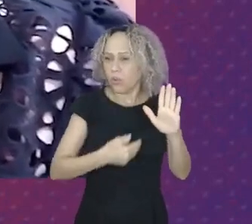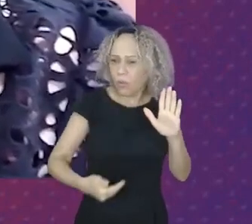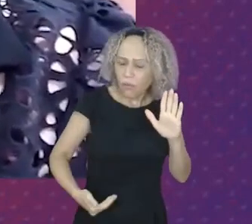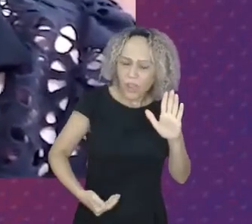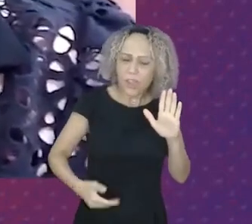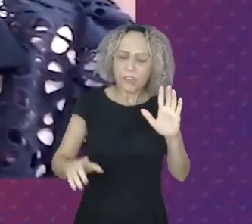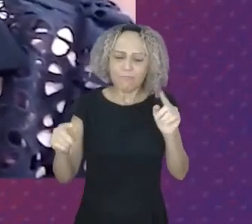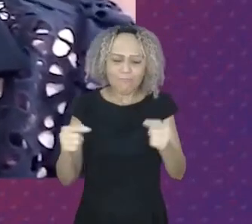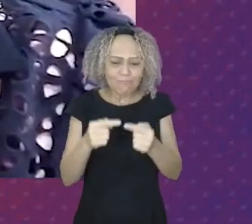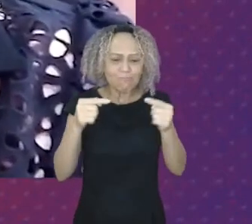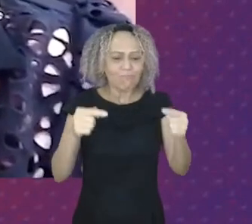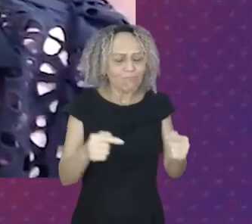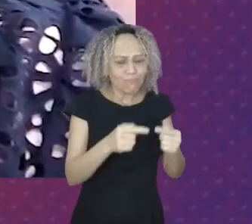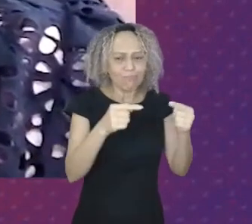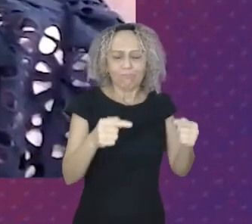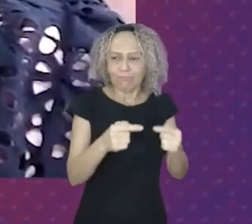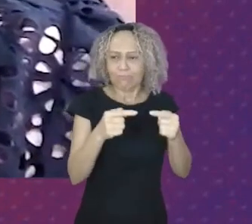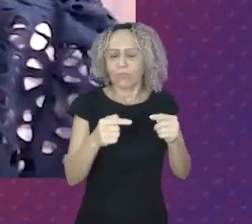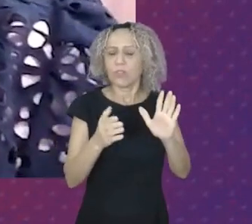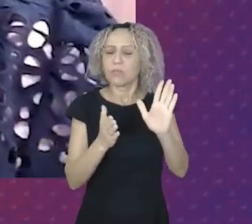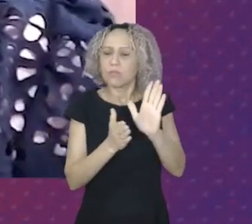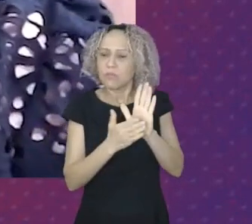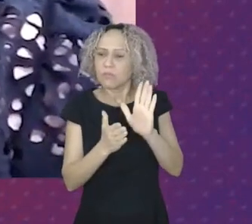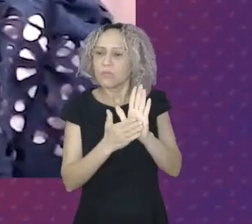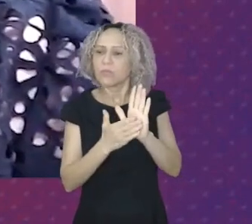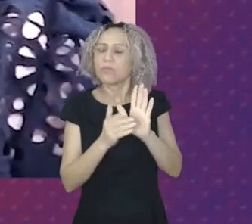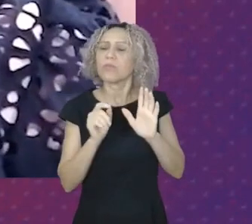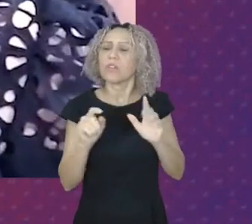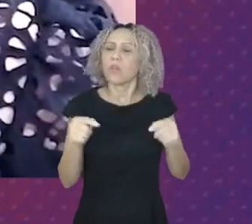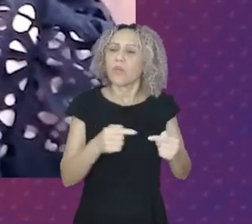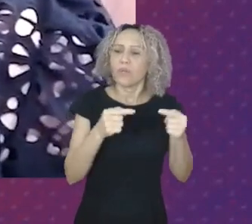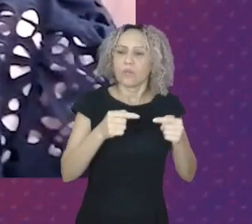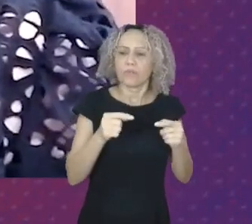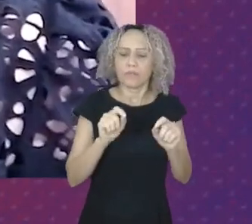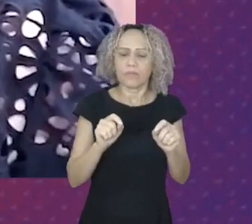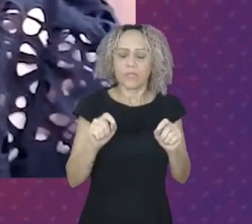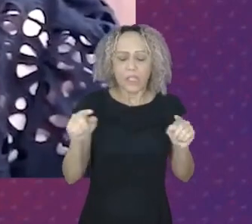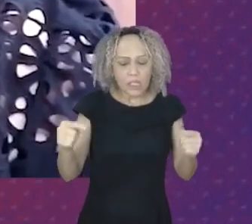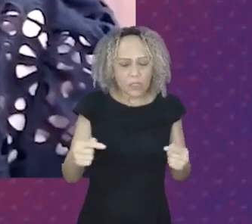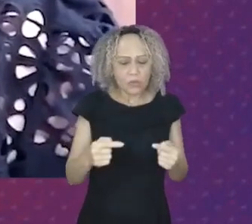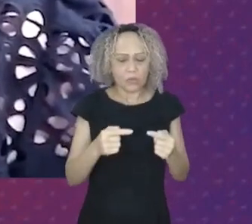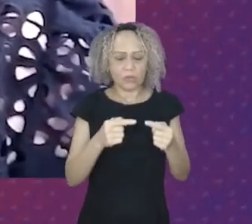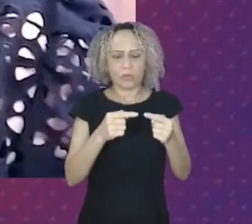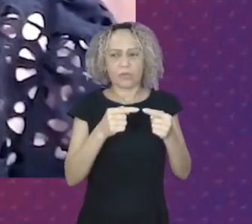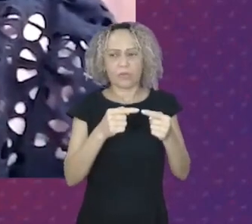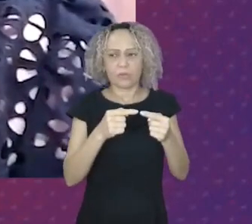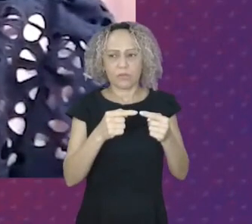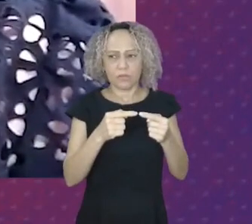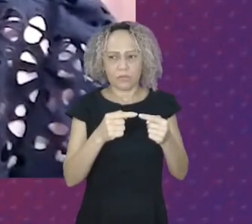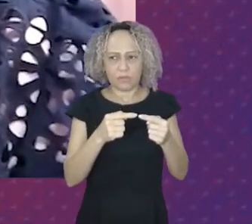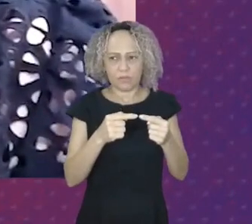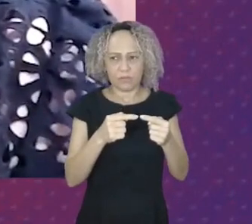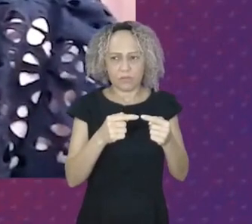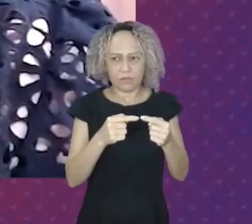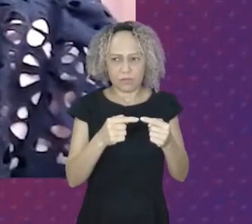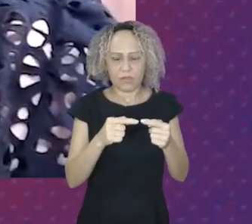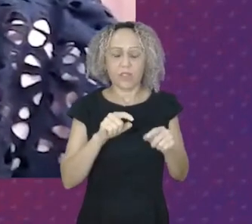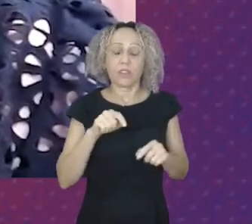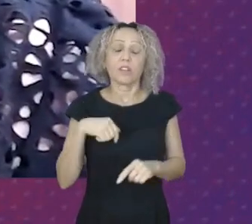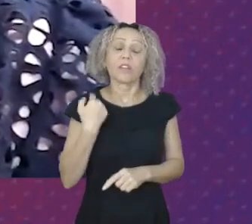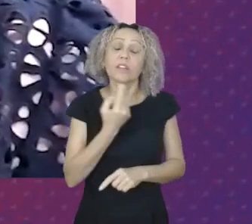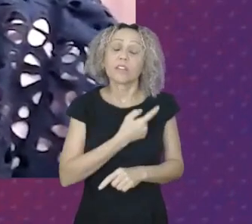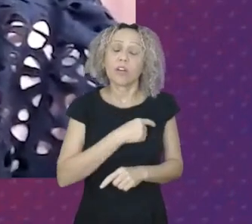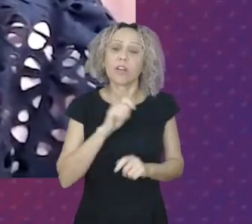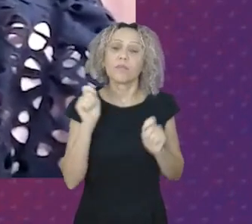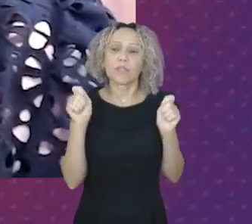de governo ou proposta de mandato, que esteja em sintonia com essas questões macro que nós